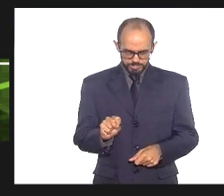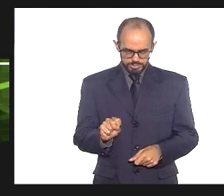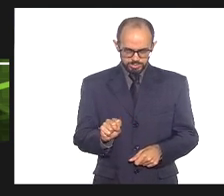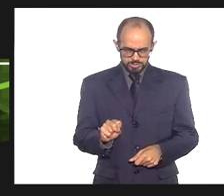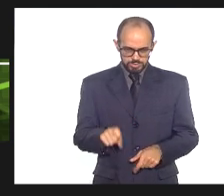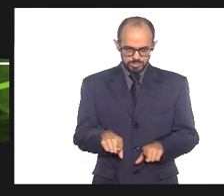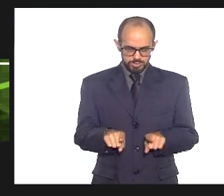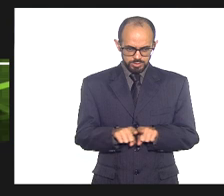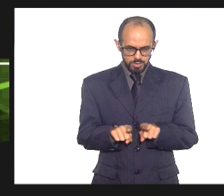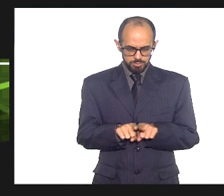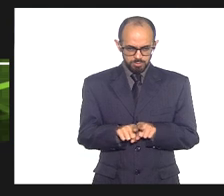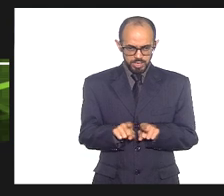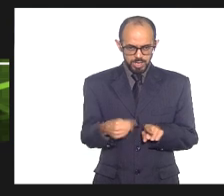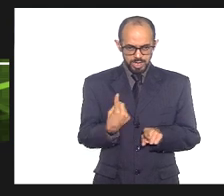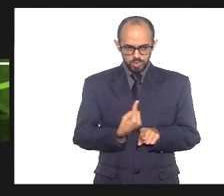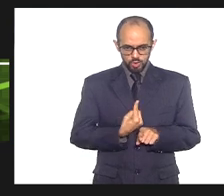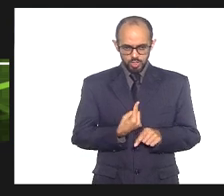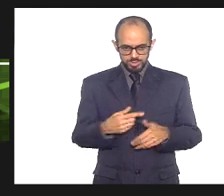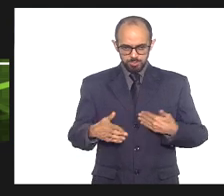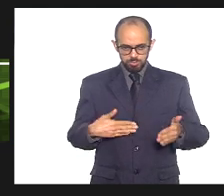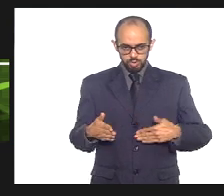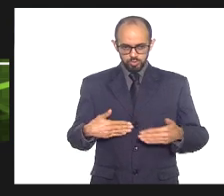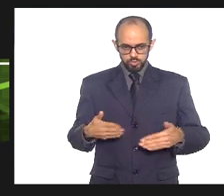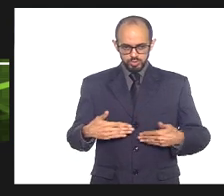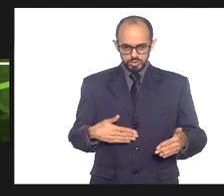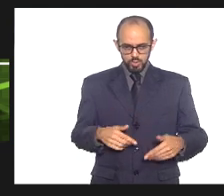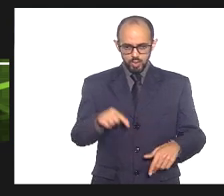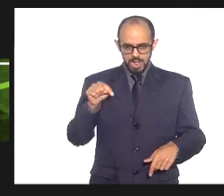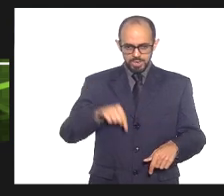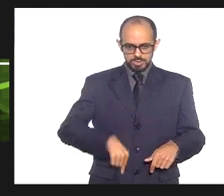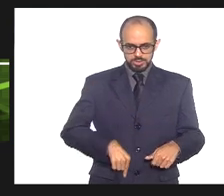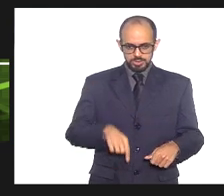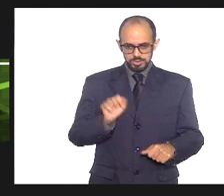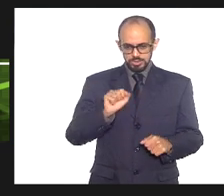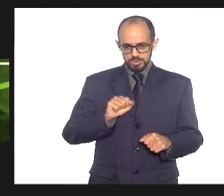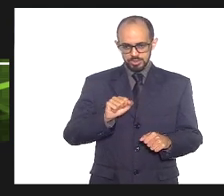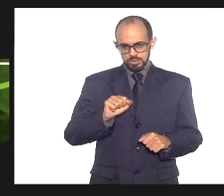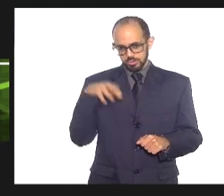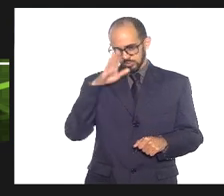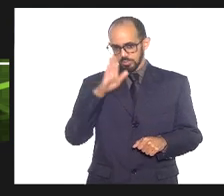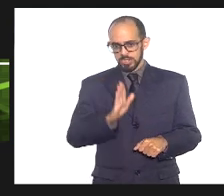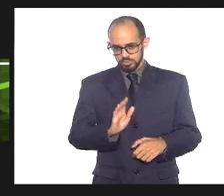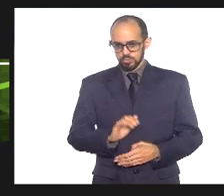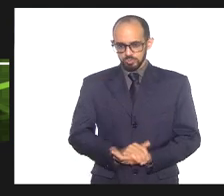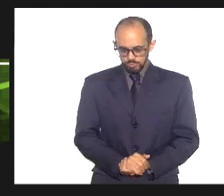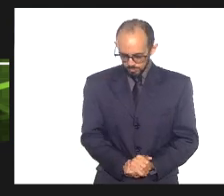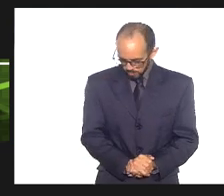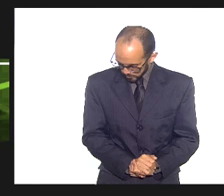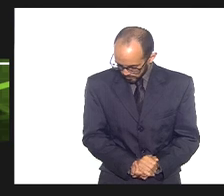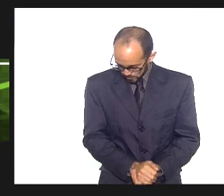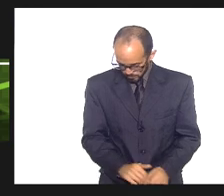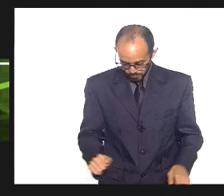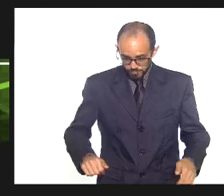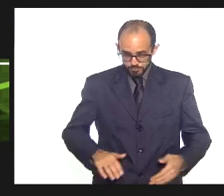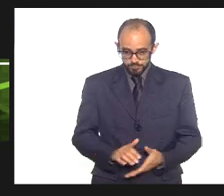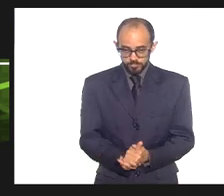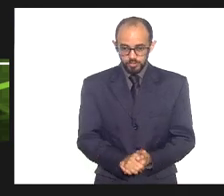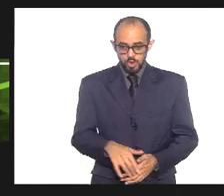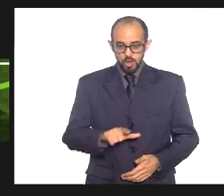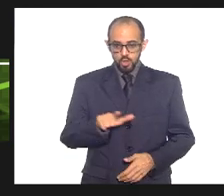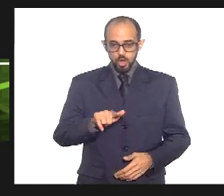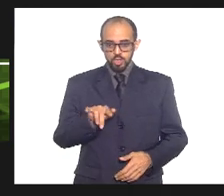e a nossa produção aqui no Brasil. É claro